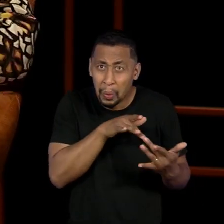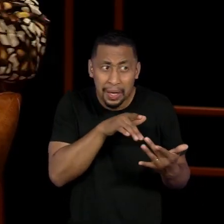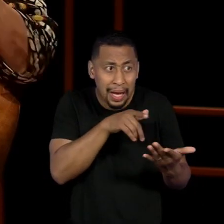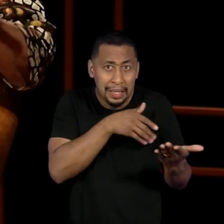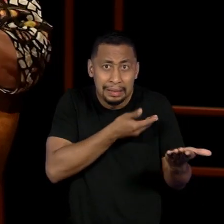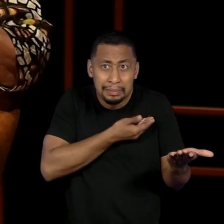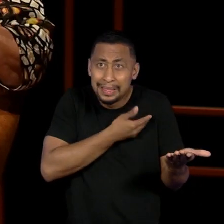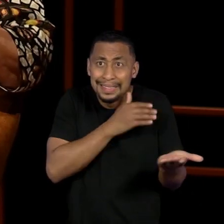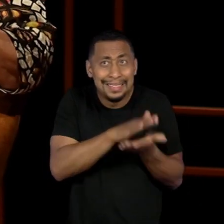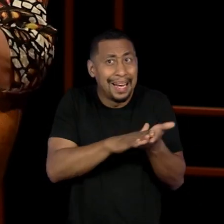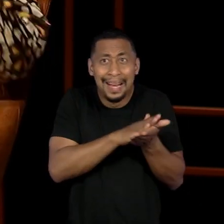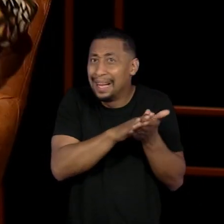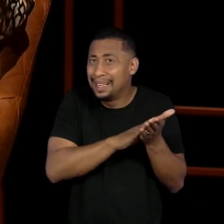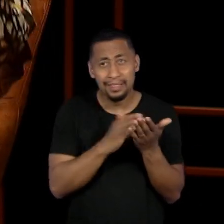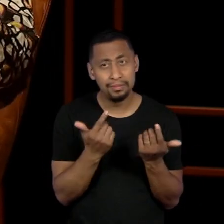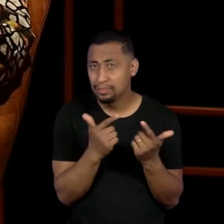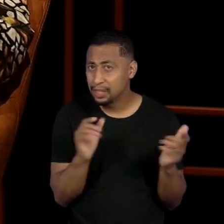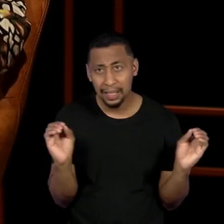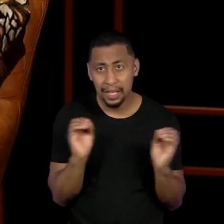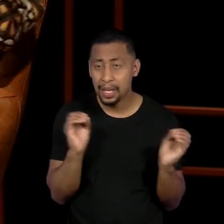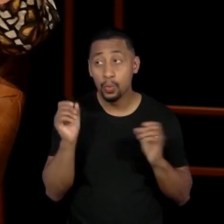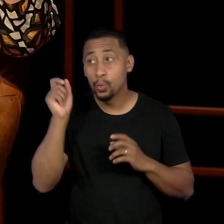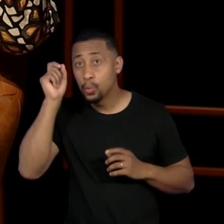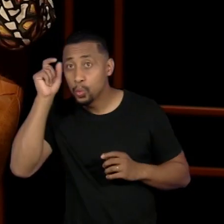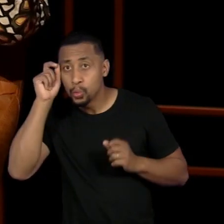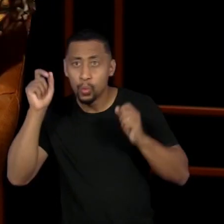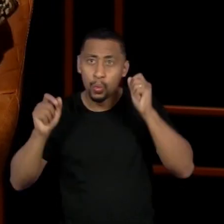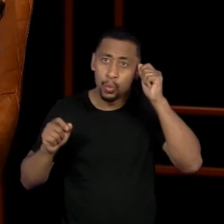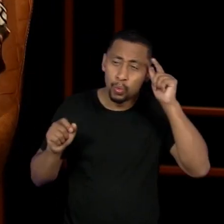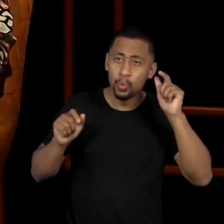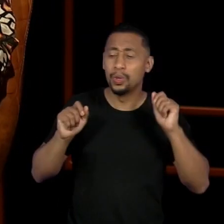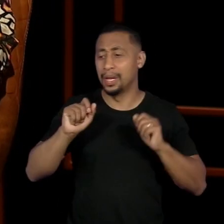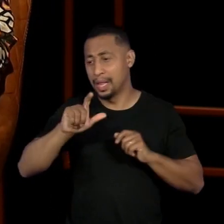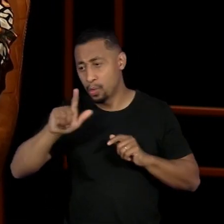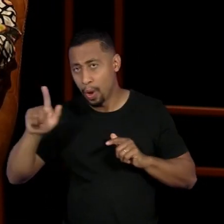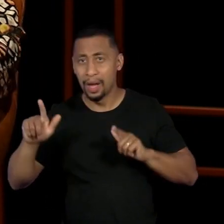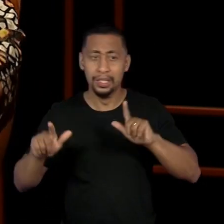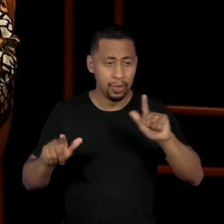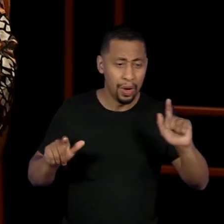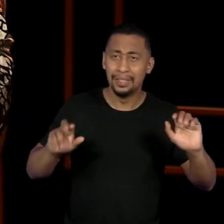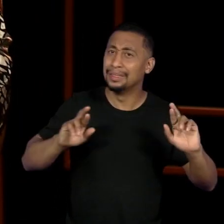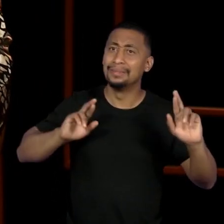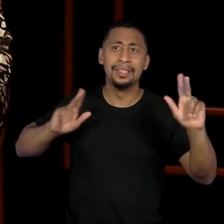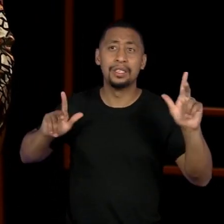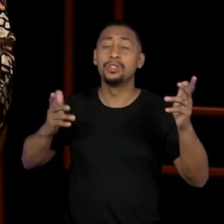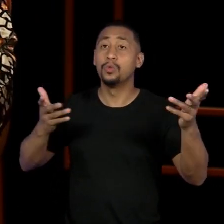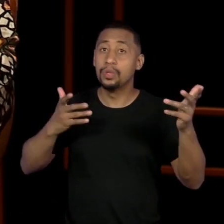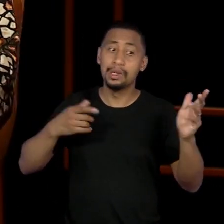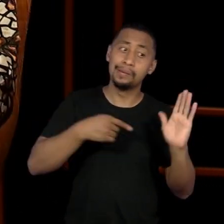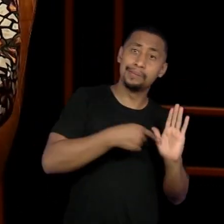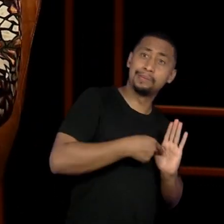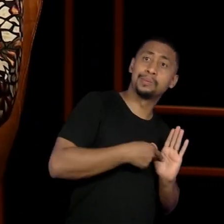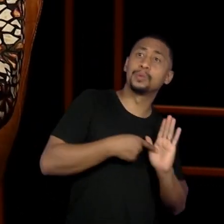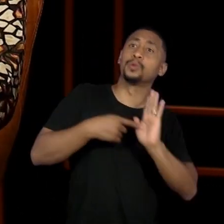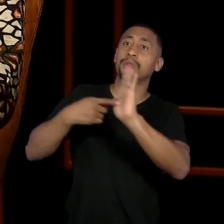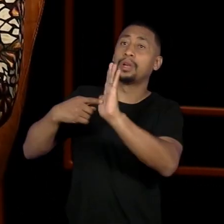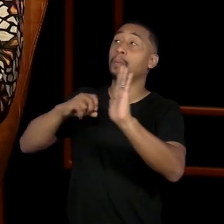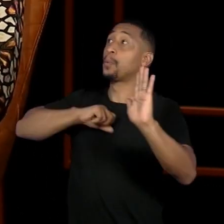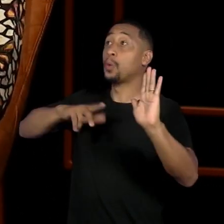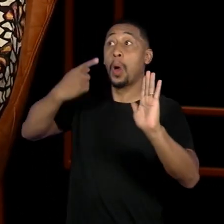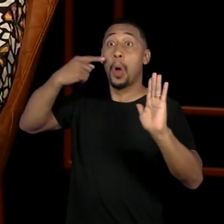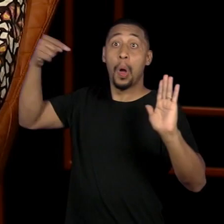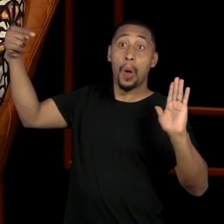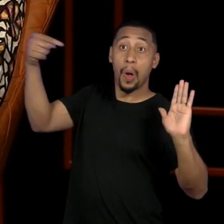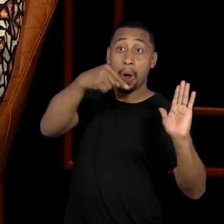que são linguagens completamente diferentes, mundos diferentes, e era uma perspectiva diferente que eu queria dar de Portugal. Eu queria dar uma coisa, olha o que é que se está a